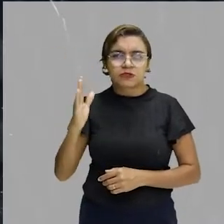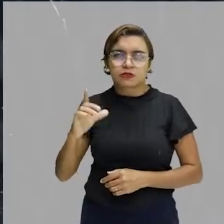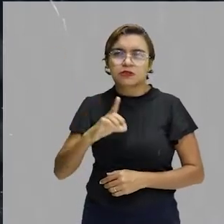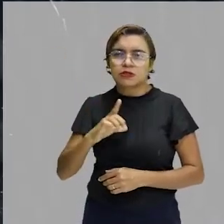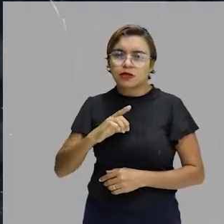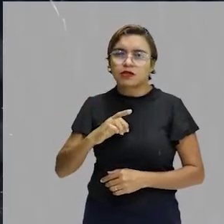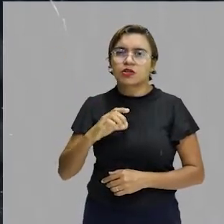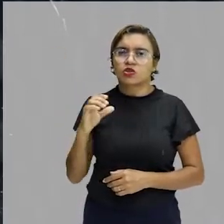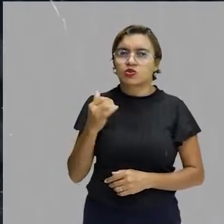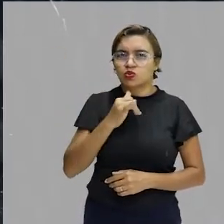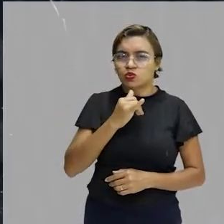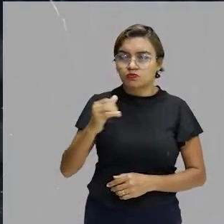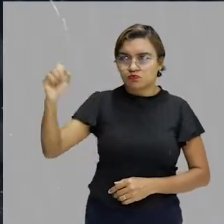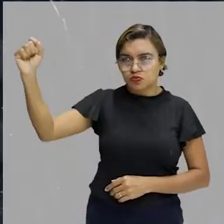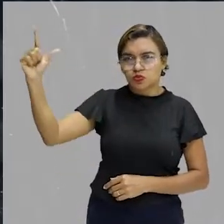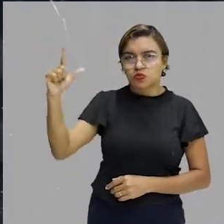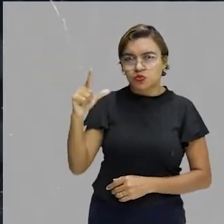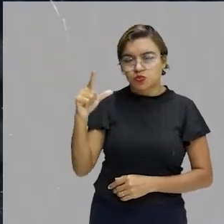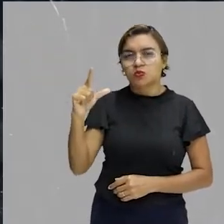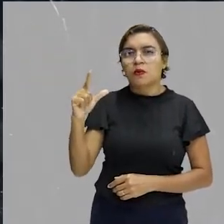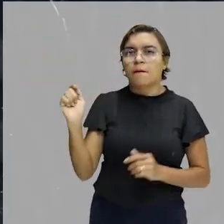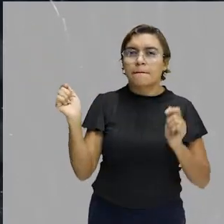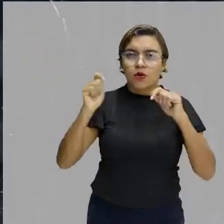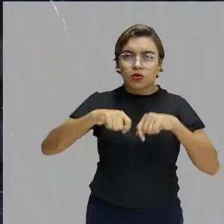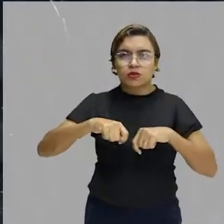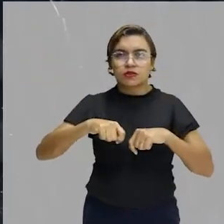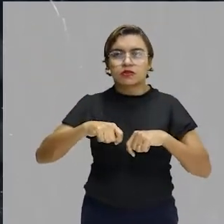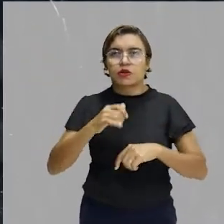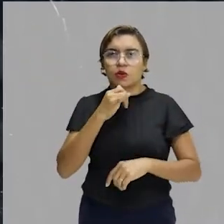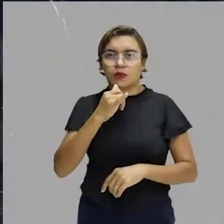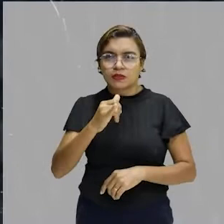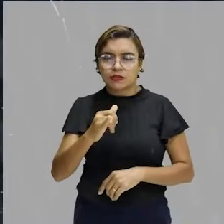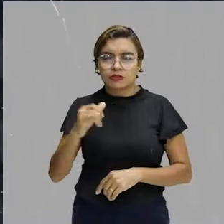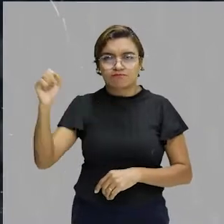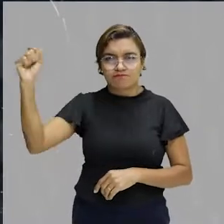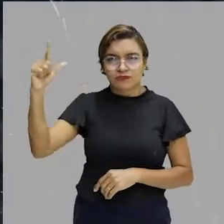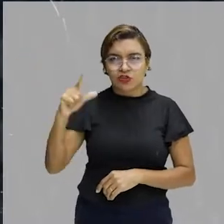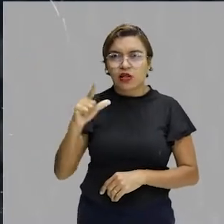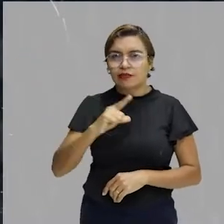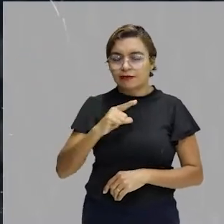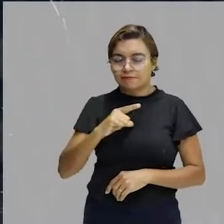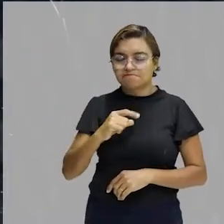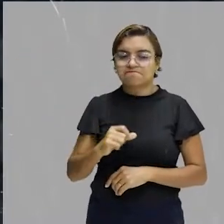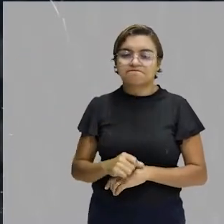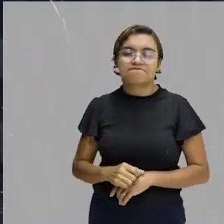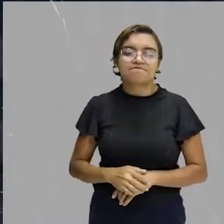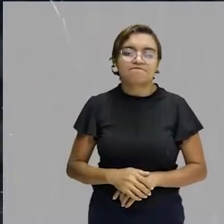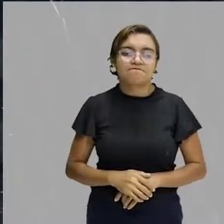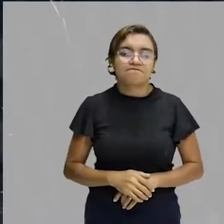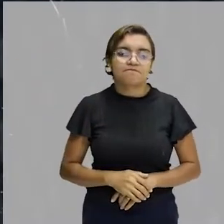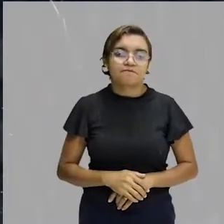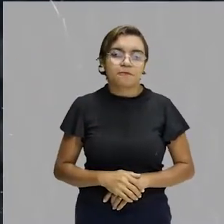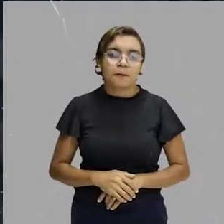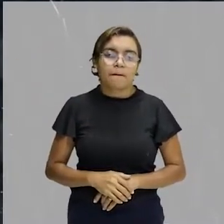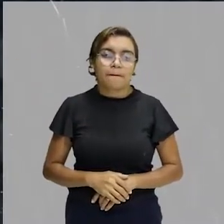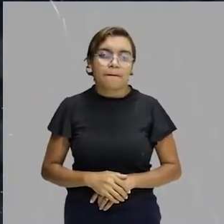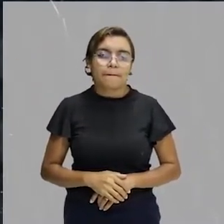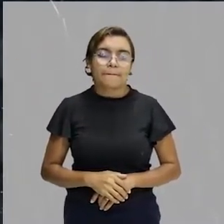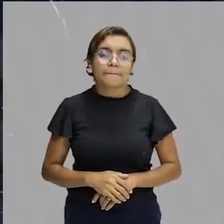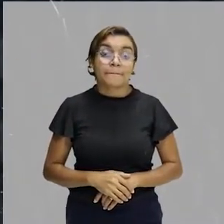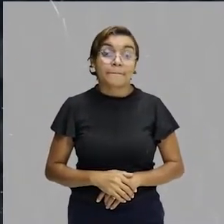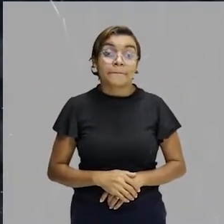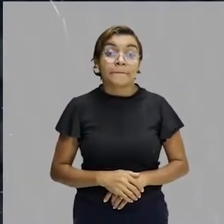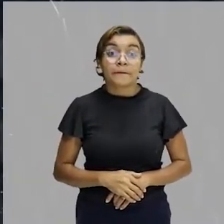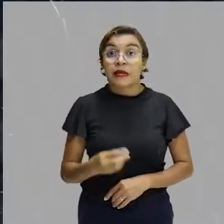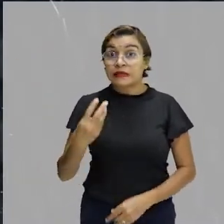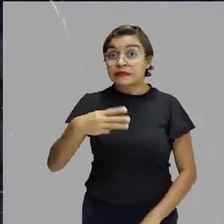boa incidência de luminosidade e potencial para energia solar. Beleza? Questão bacana, né, galera?